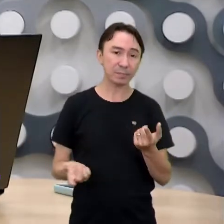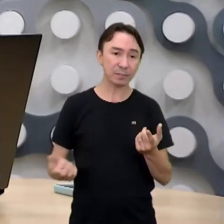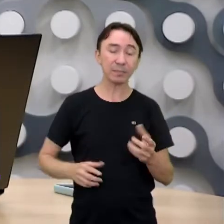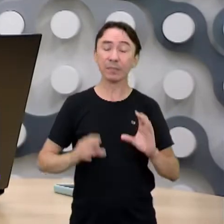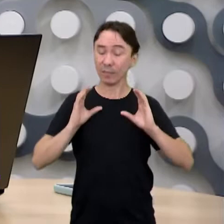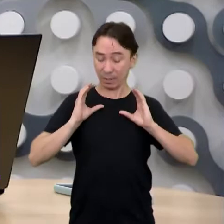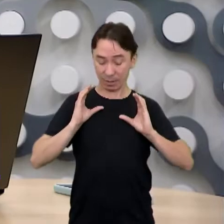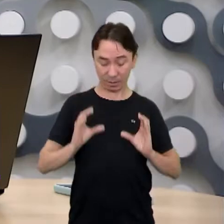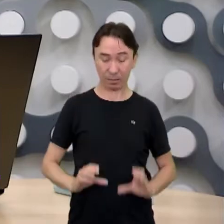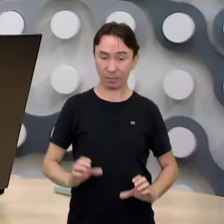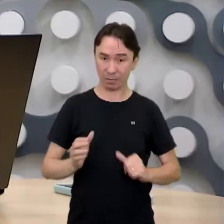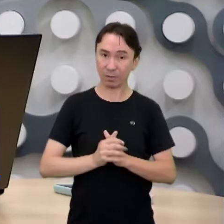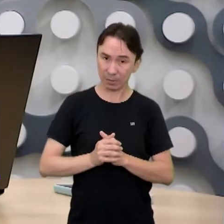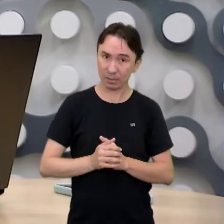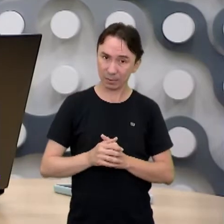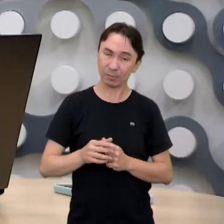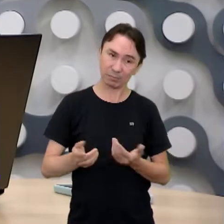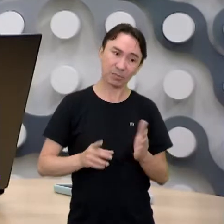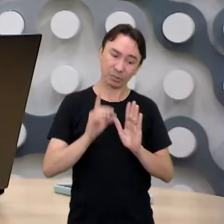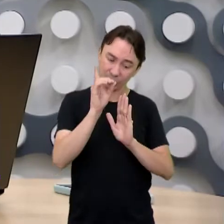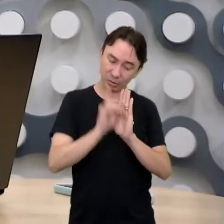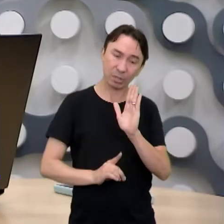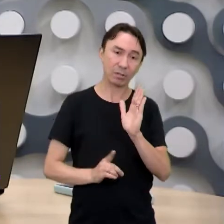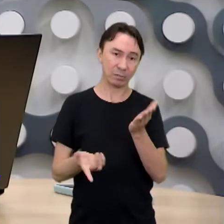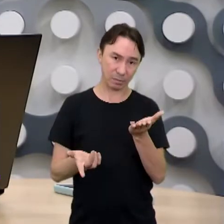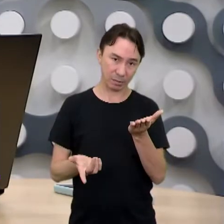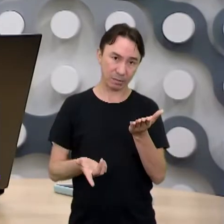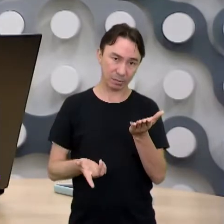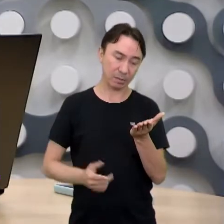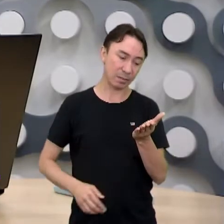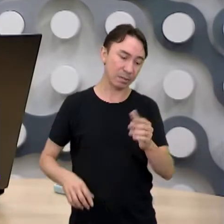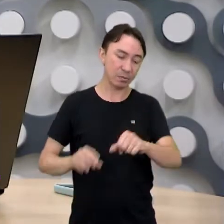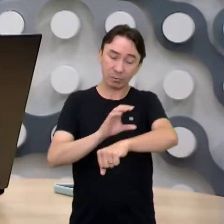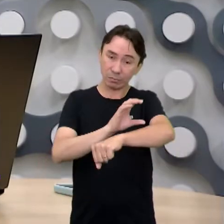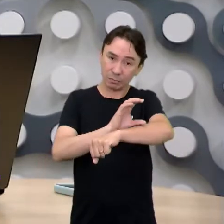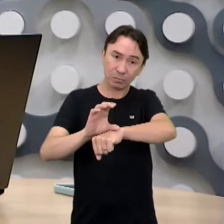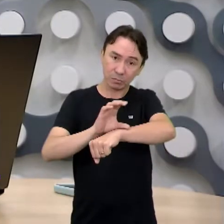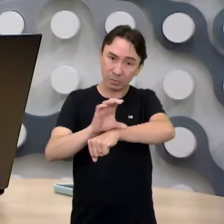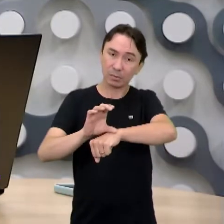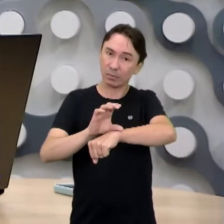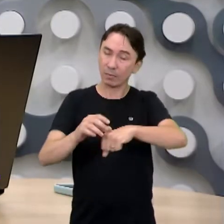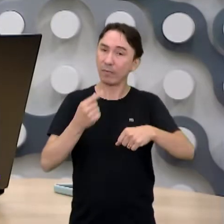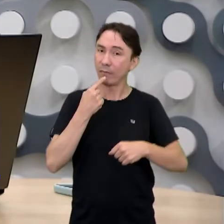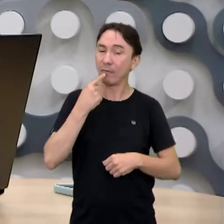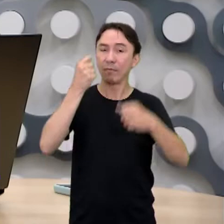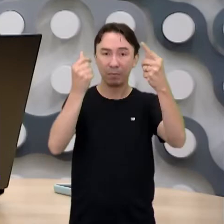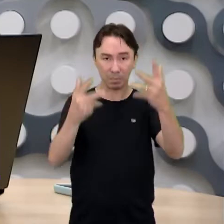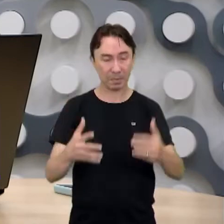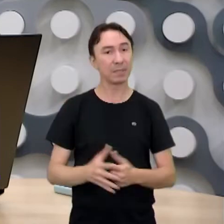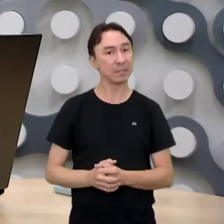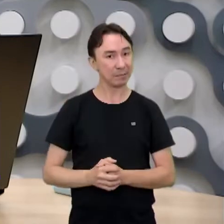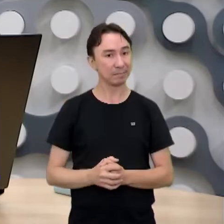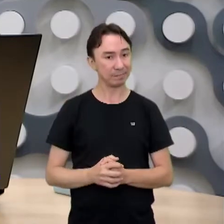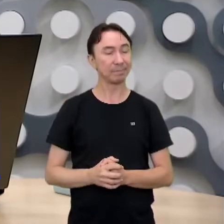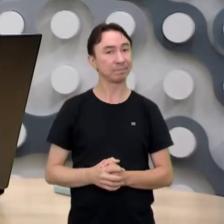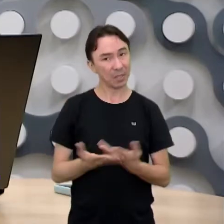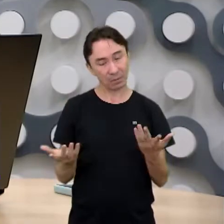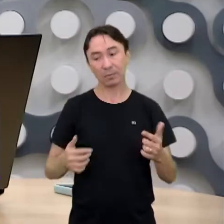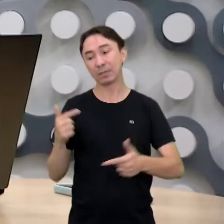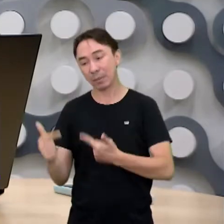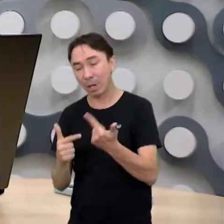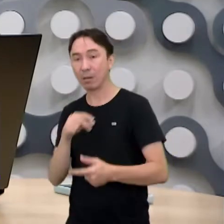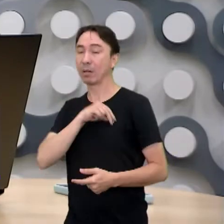Constituição. Então, né, nada melhor do que falar num seminário sobre a questão aí do trabalho e da renda. E aí nós vamos começar,